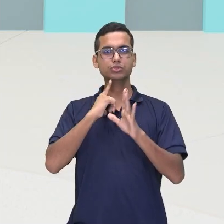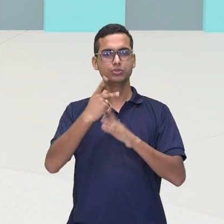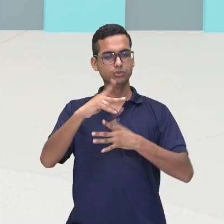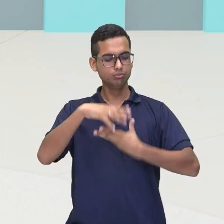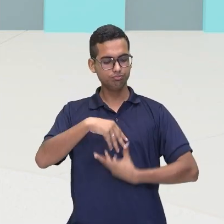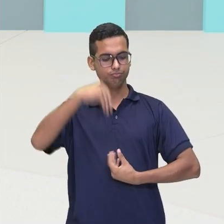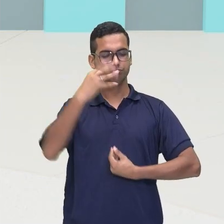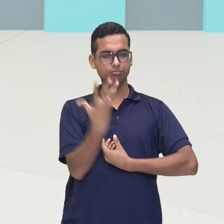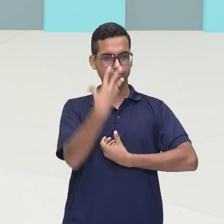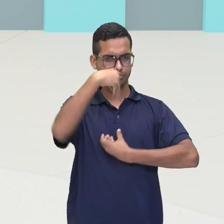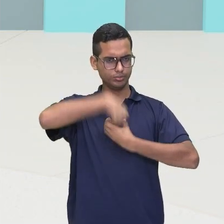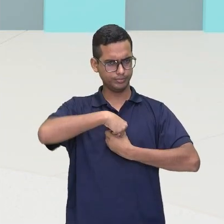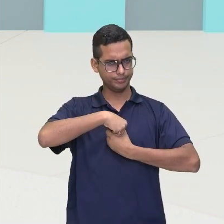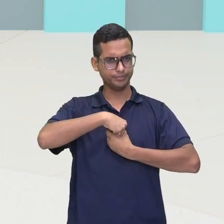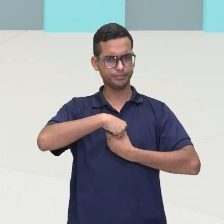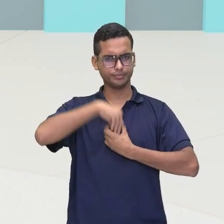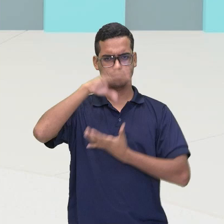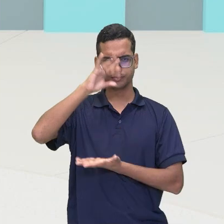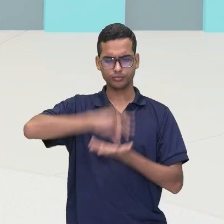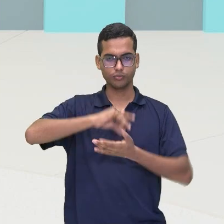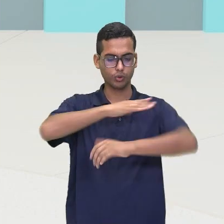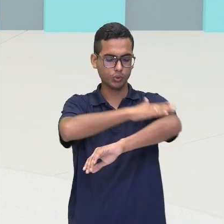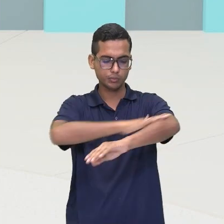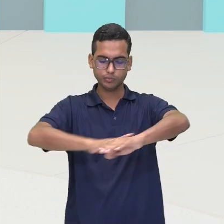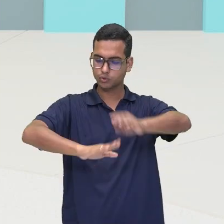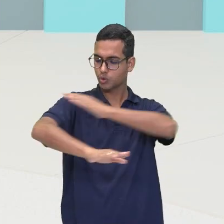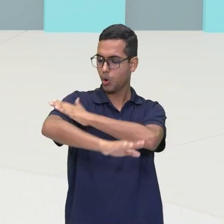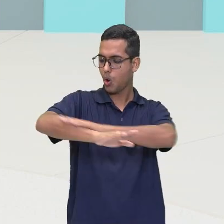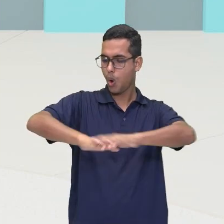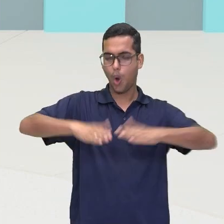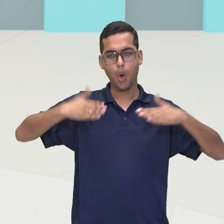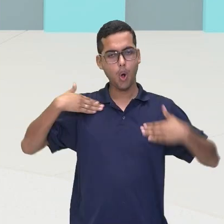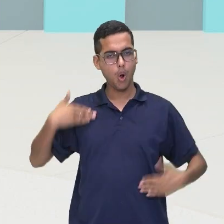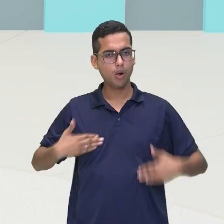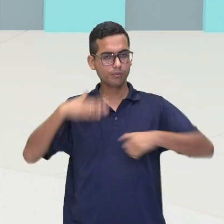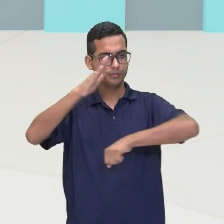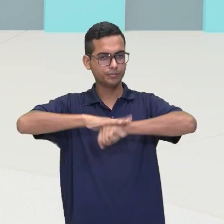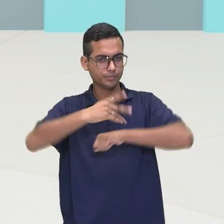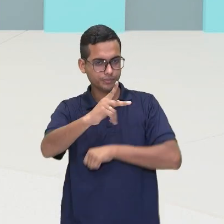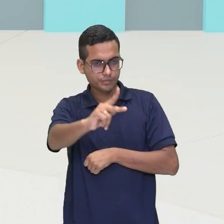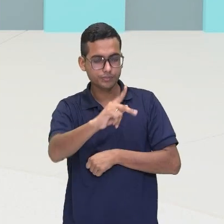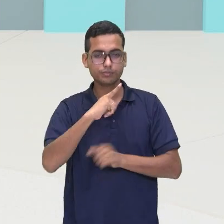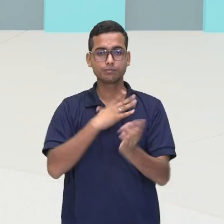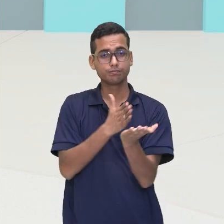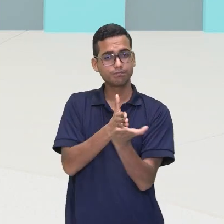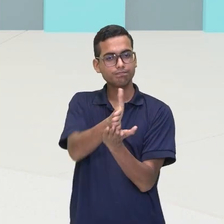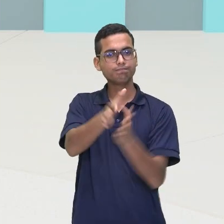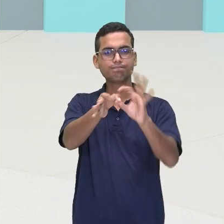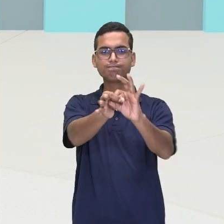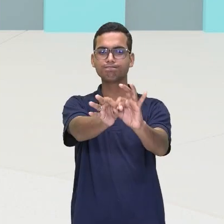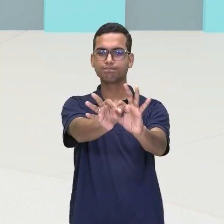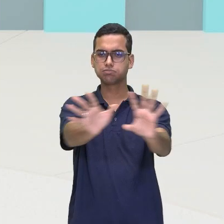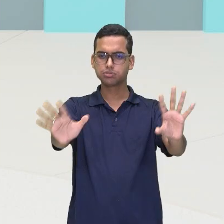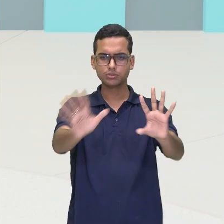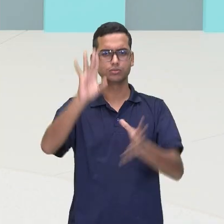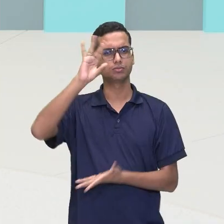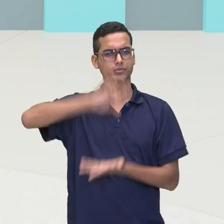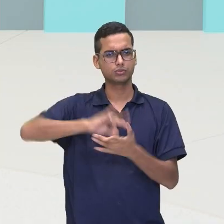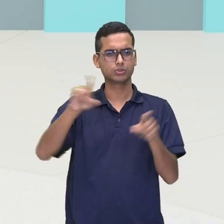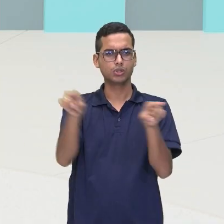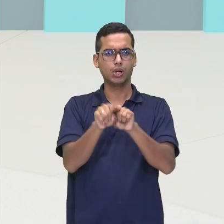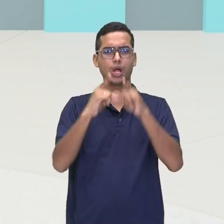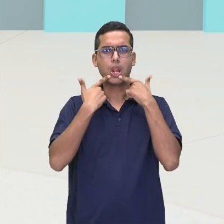Esse ser que tem as experiências e que passa a trilhar um caminho livre, passando pela